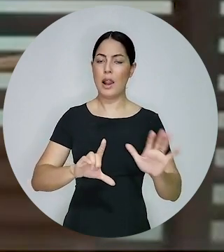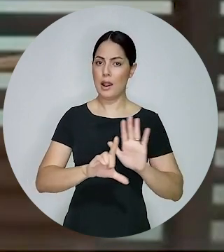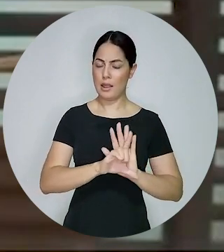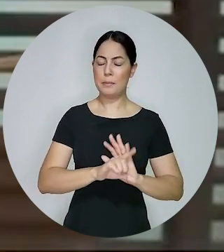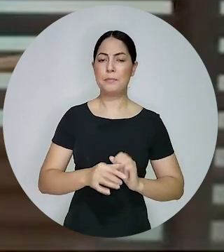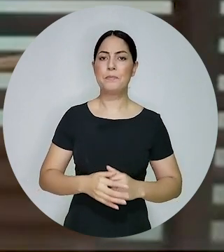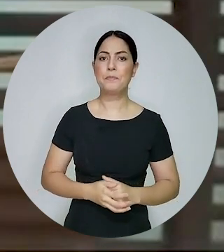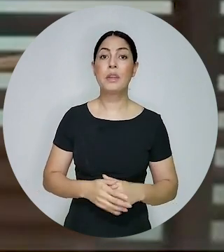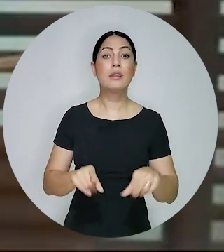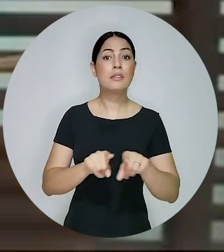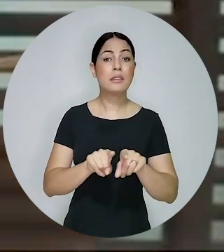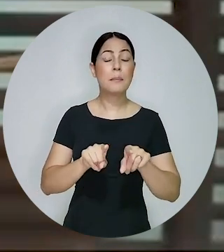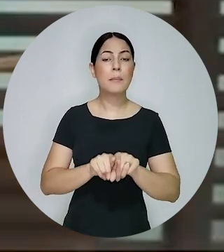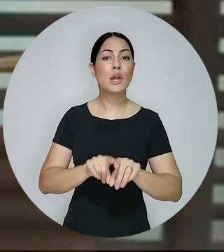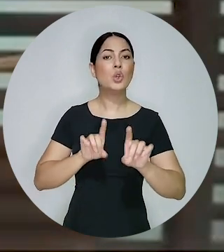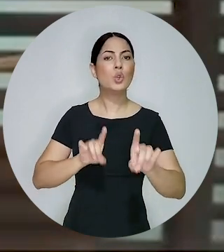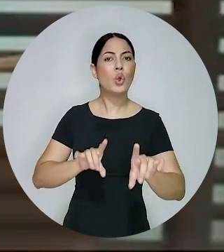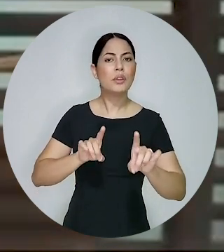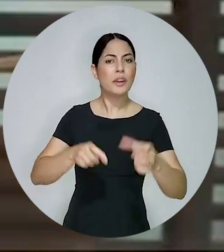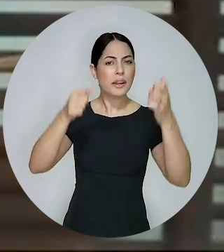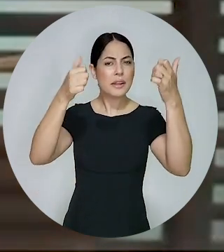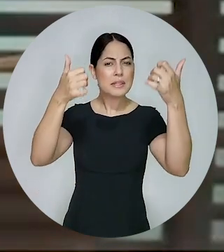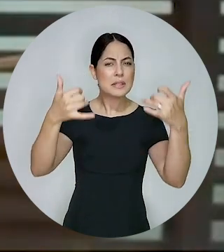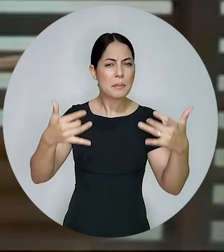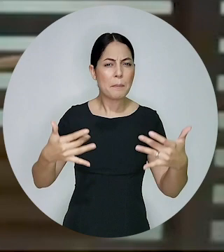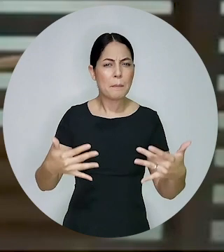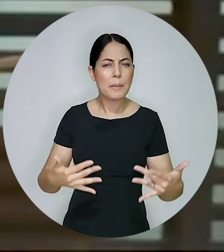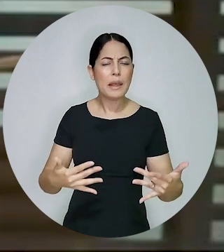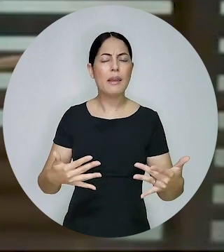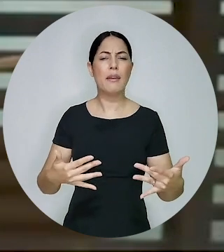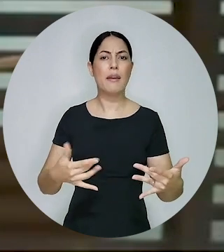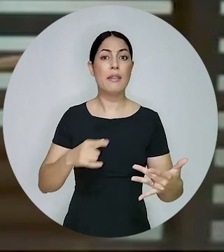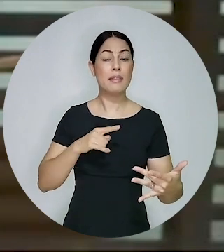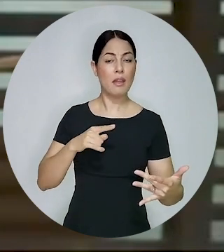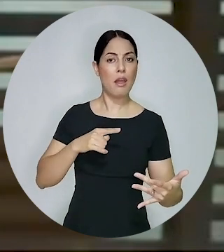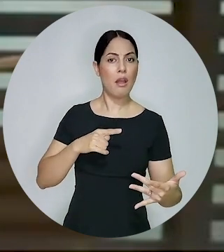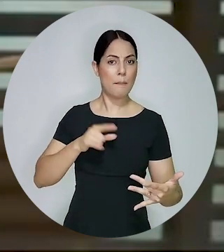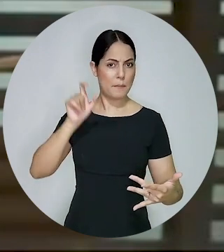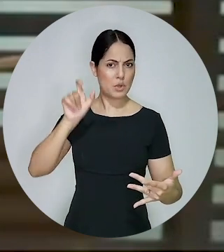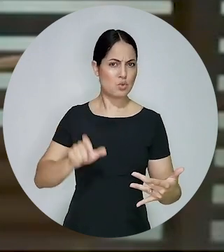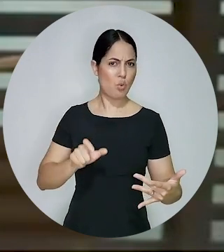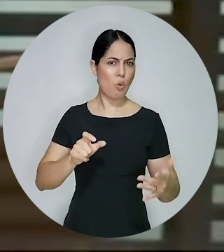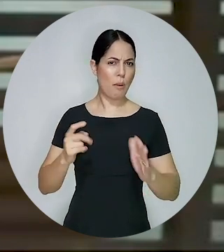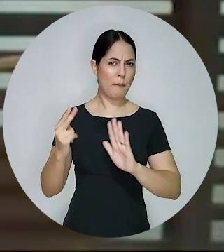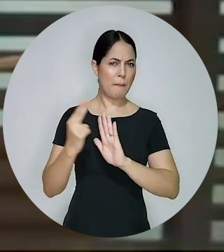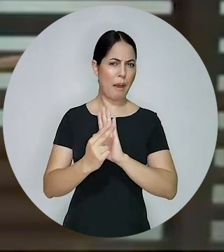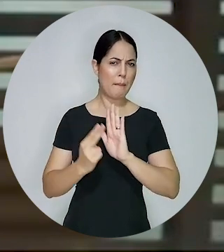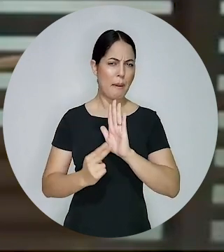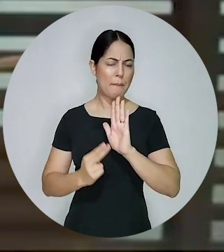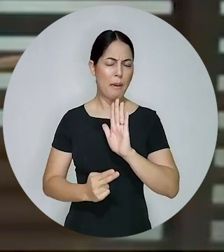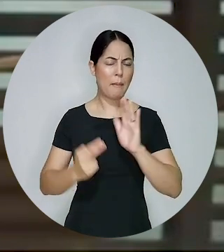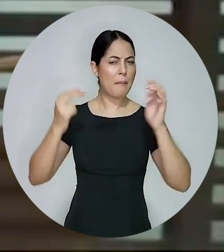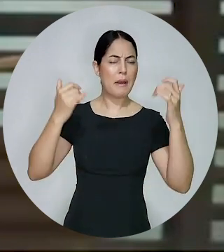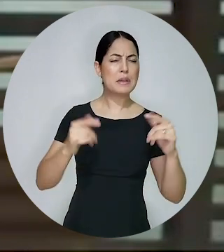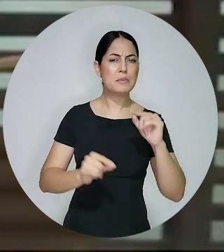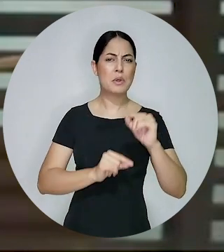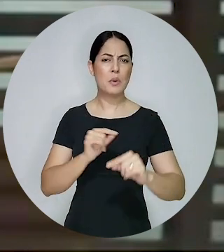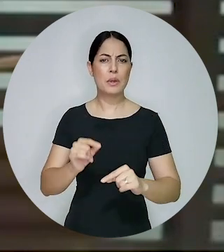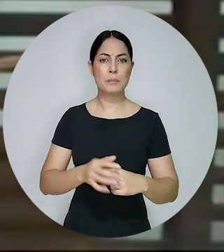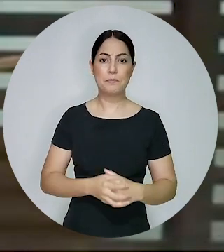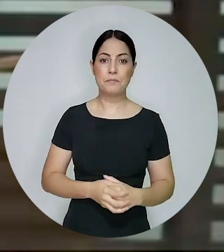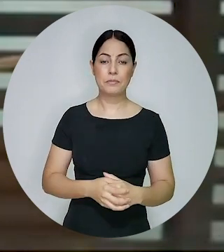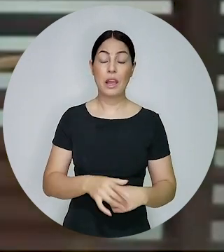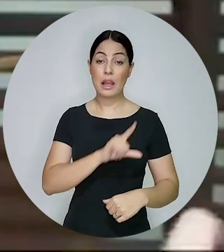no Código Civil para o pacto pré-nupcial, né? E doutrinariamente a gente encontra muitos autores que defendem